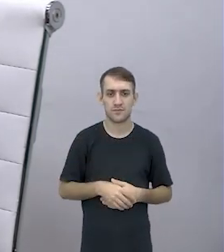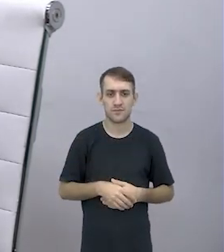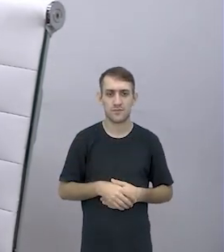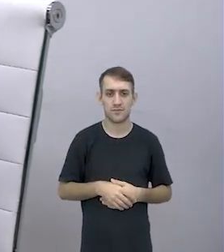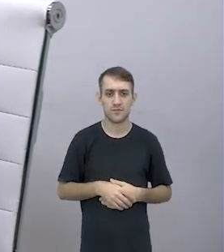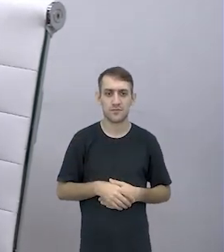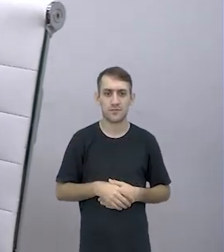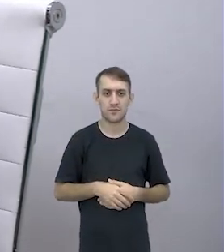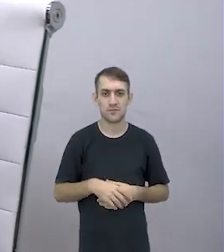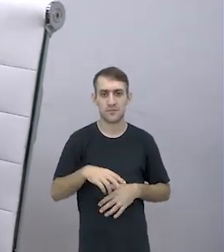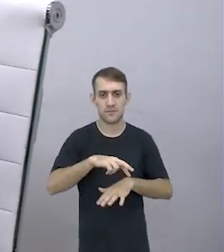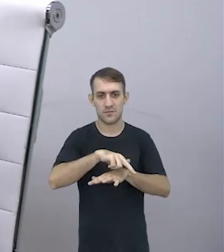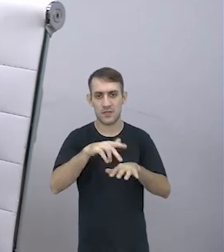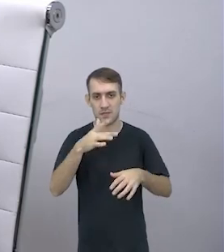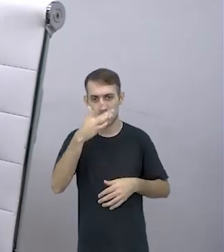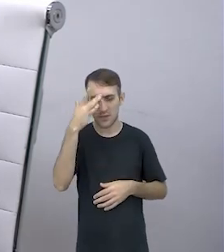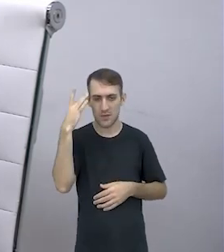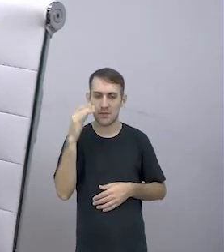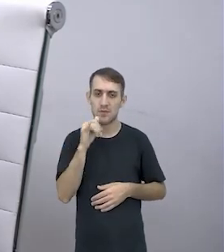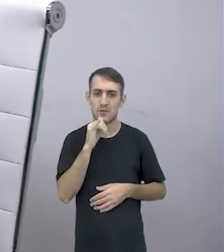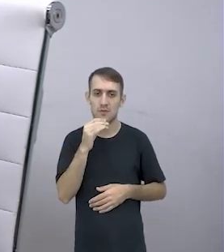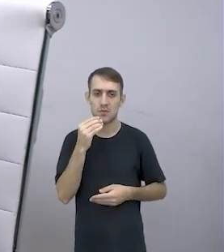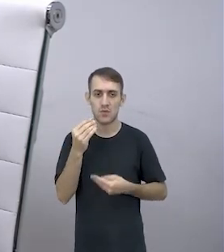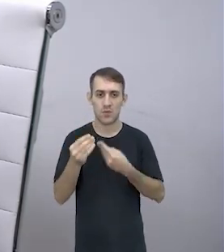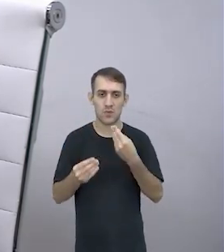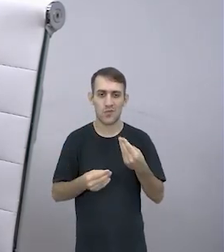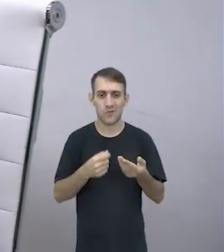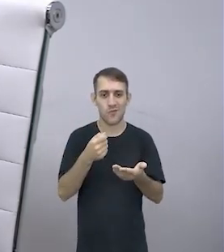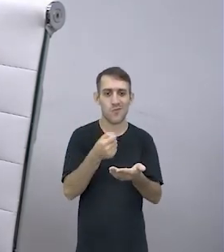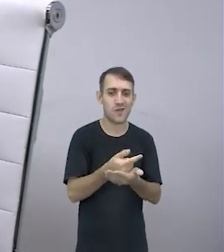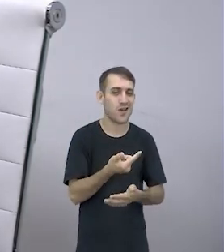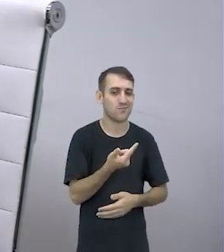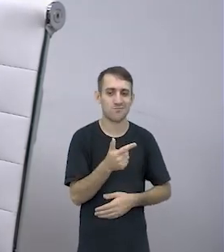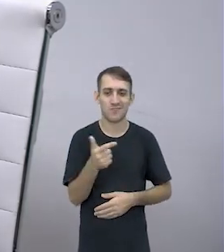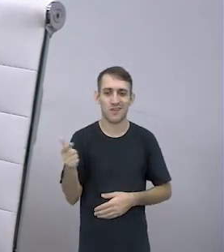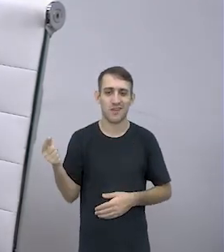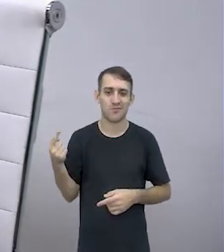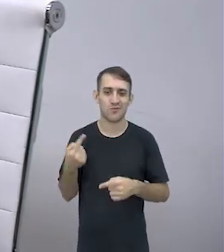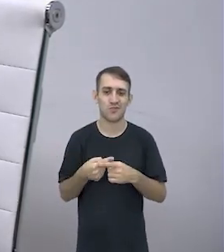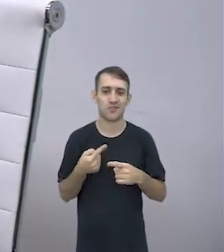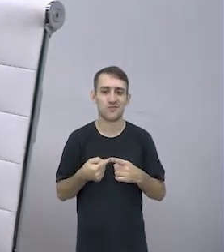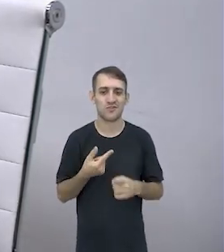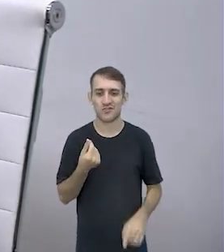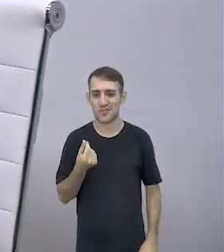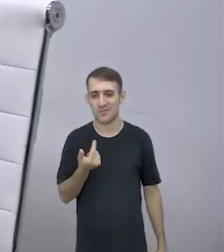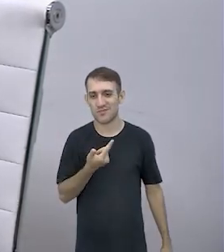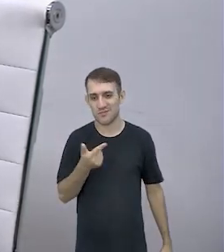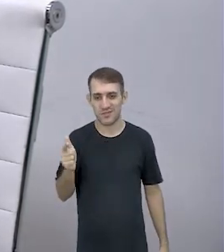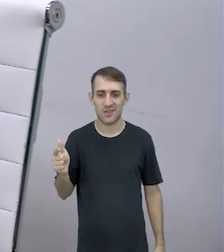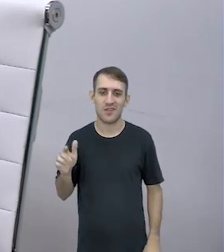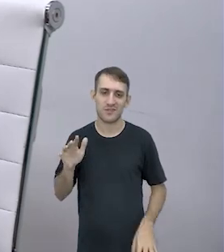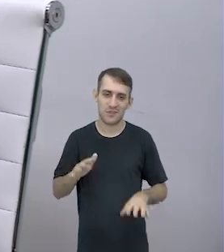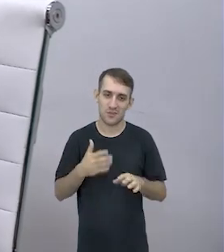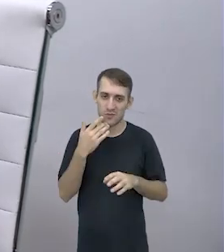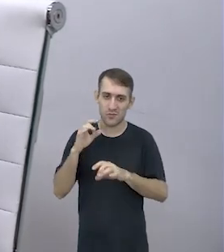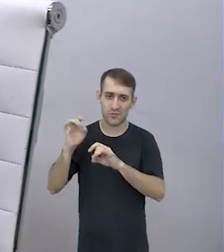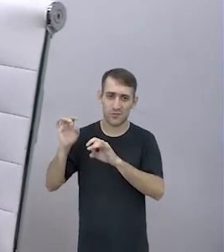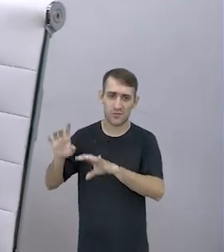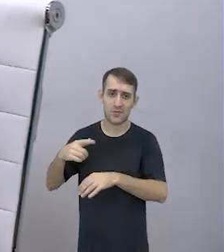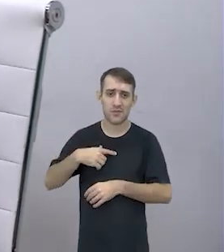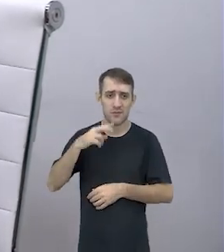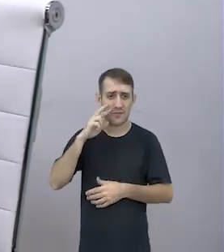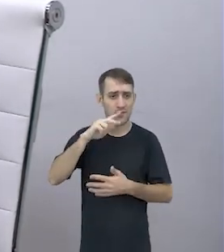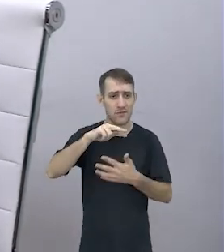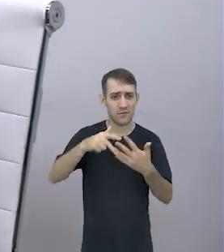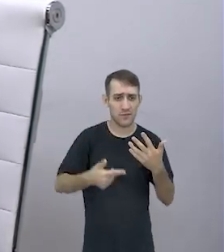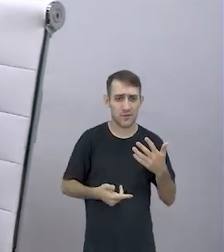E porque muitos não têm como comprar esses alimentos. E aí eles são perdidos. Eu já vi alguns programas e